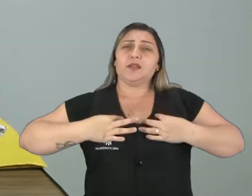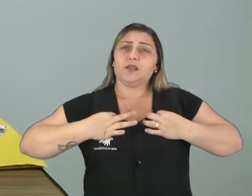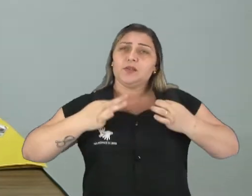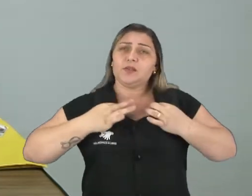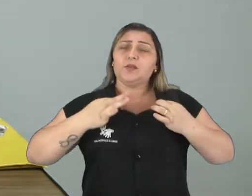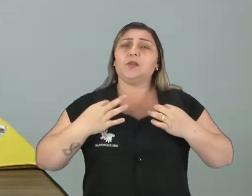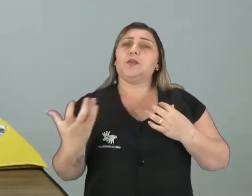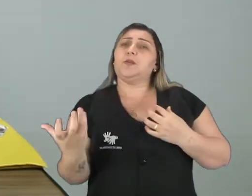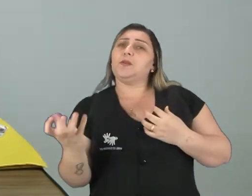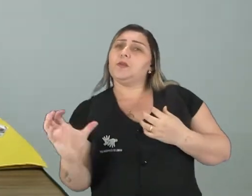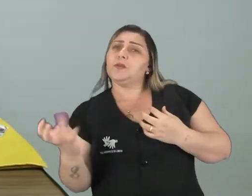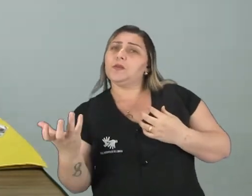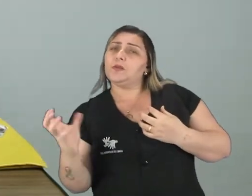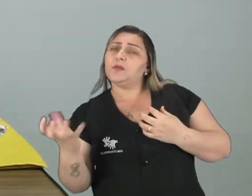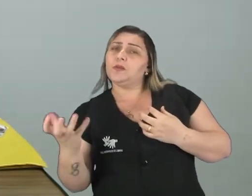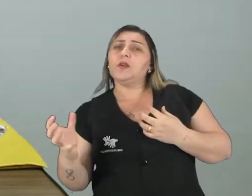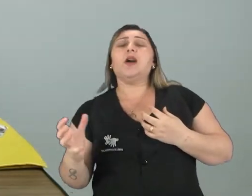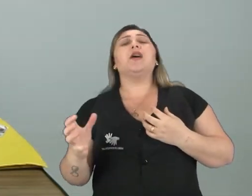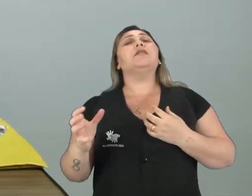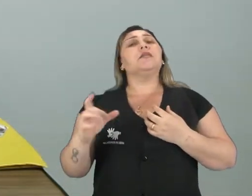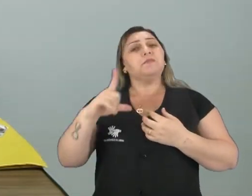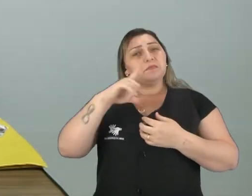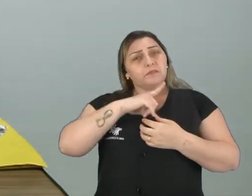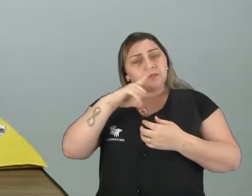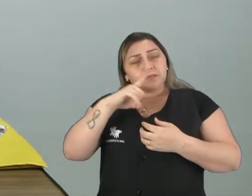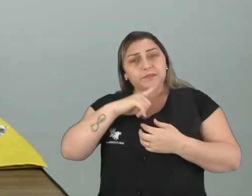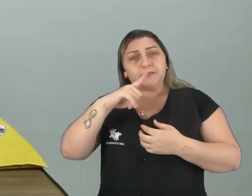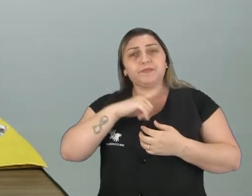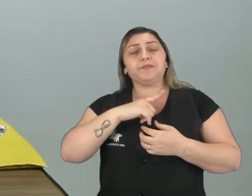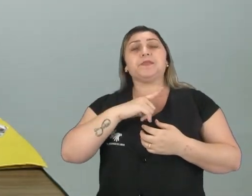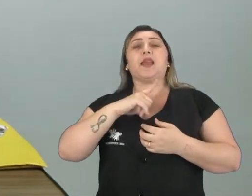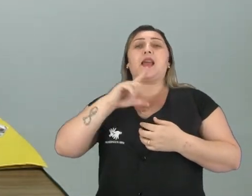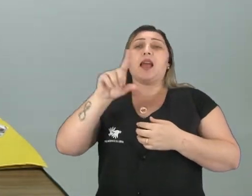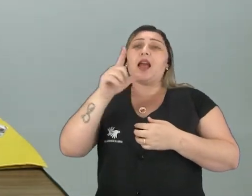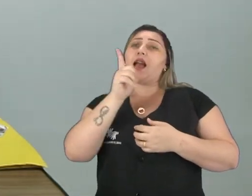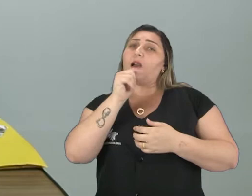em máquinas ou em tanquinhos, nós